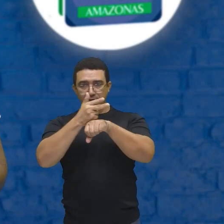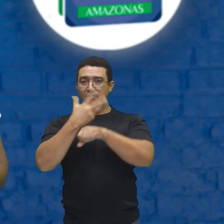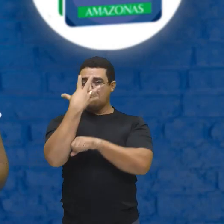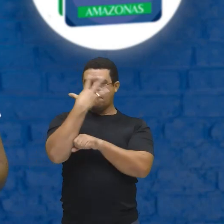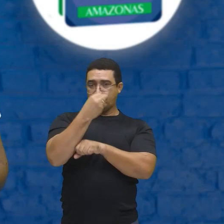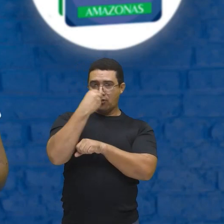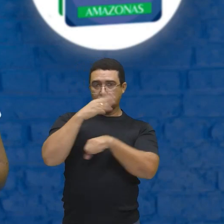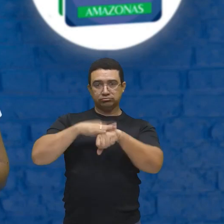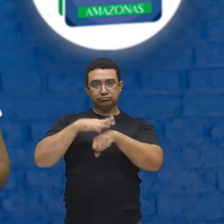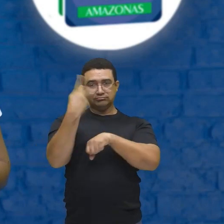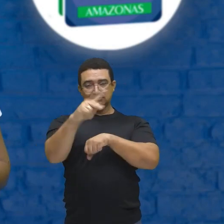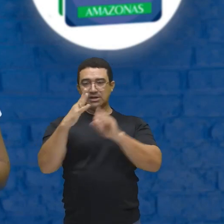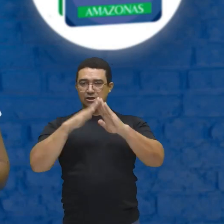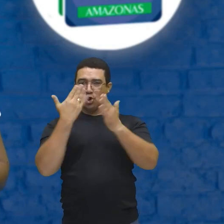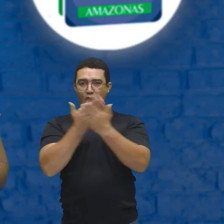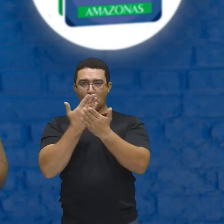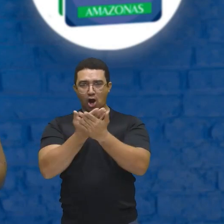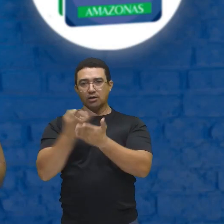psicossocial@seduc.net,